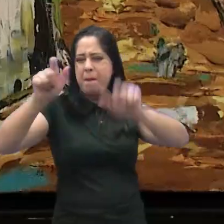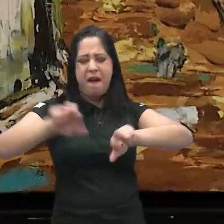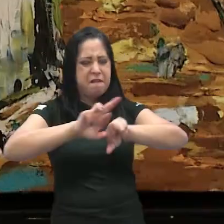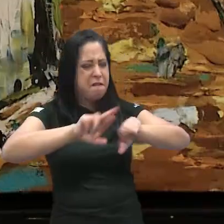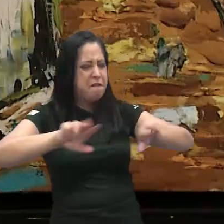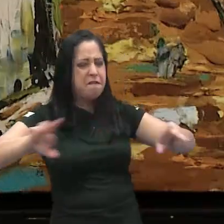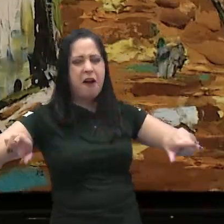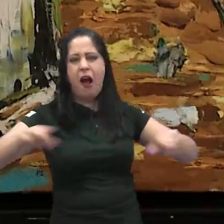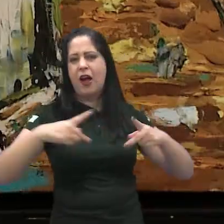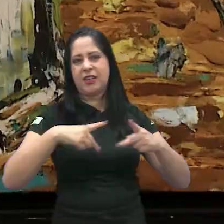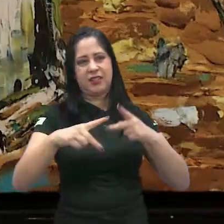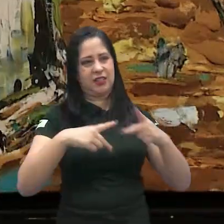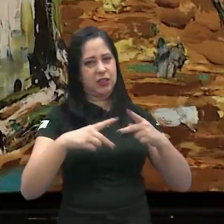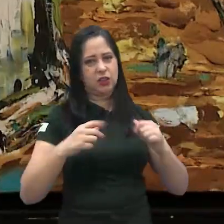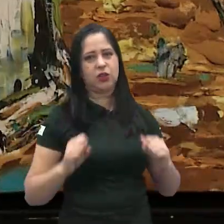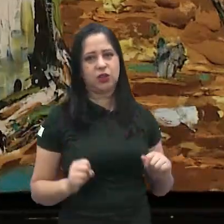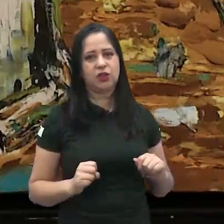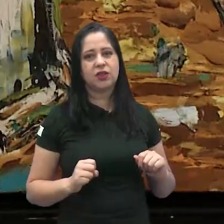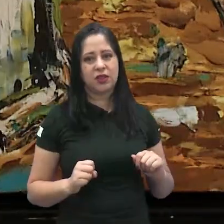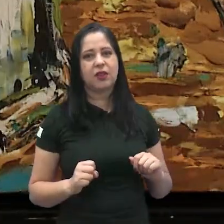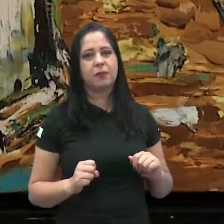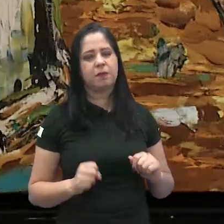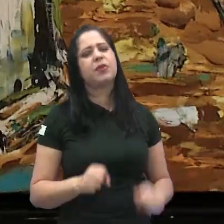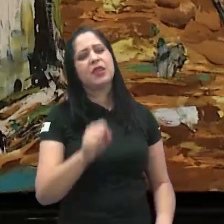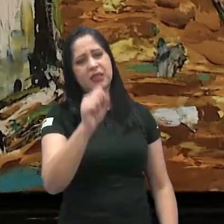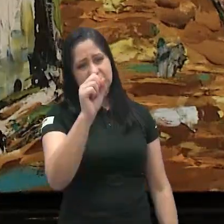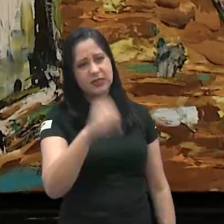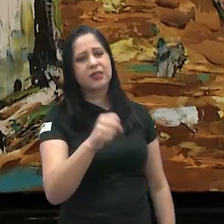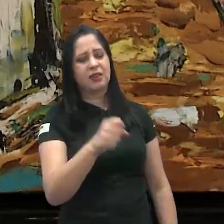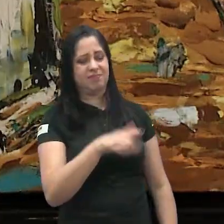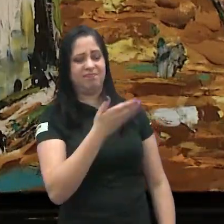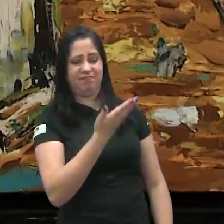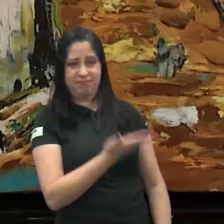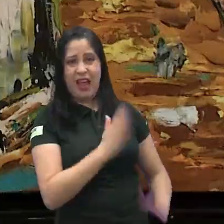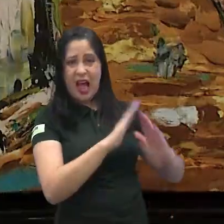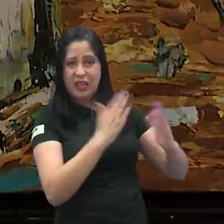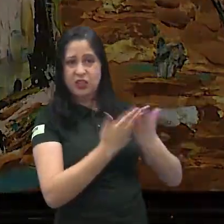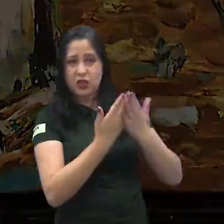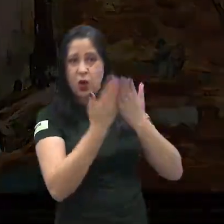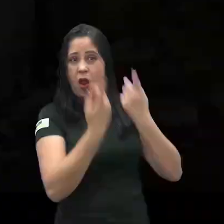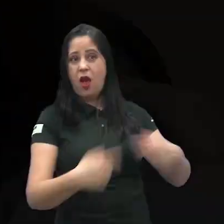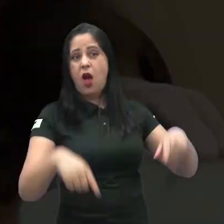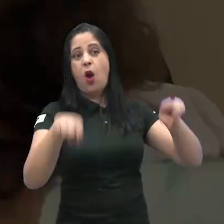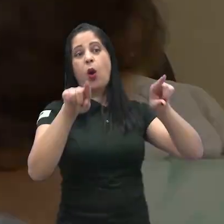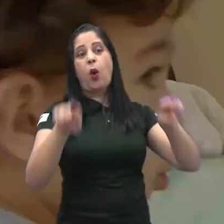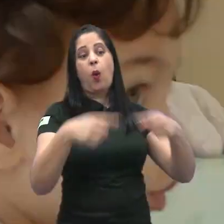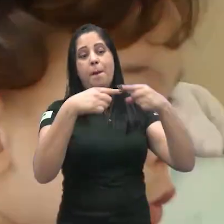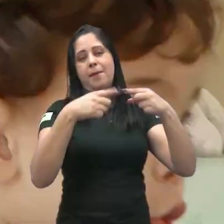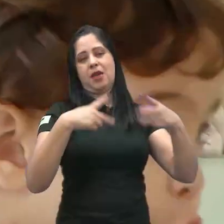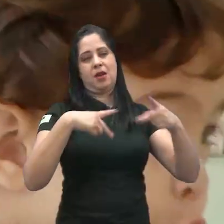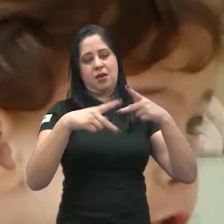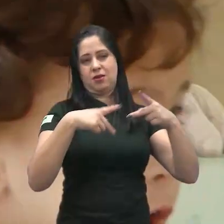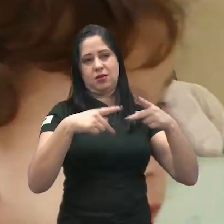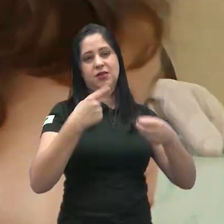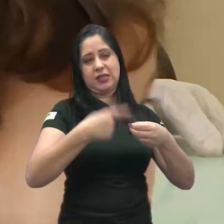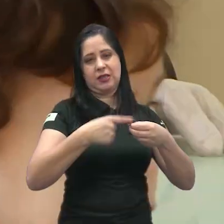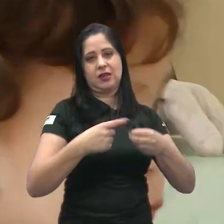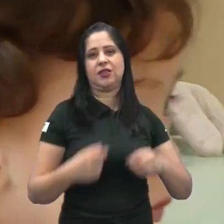dos Campos. Então, é parte, sem dúvida, da cidade, da história da cidade.